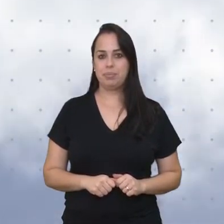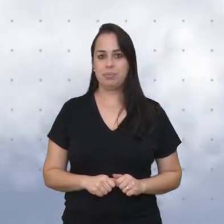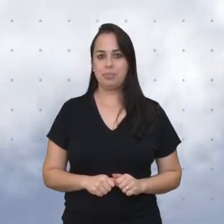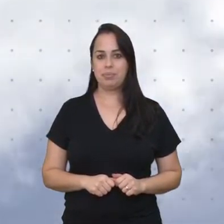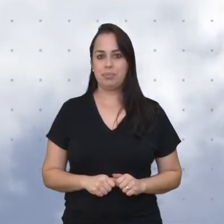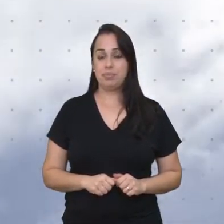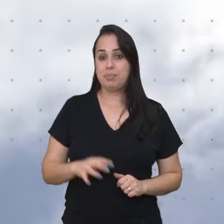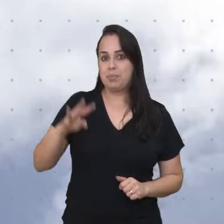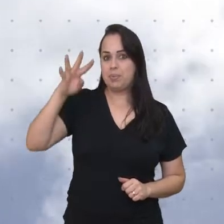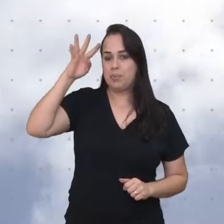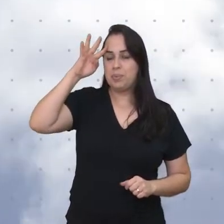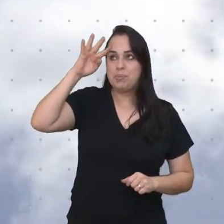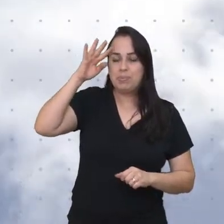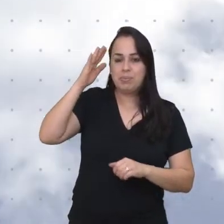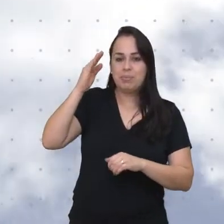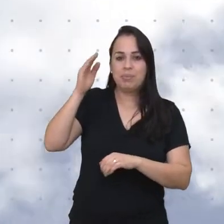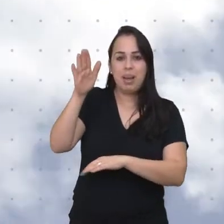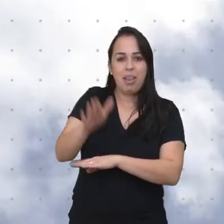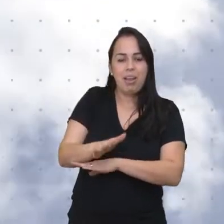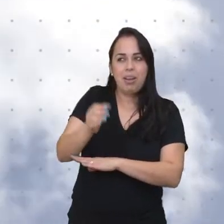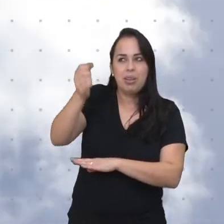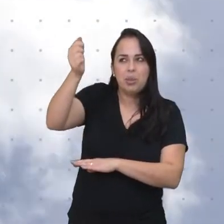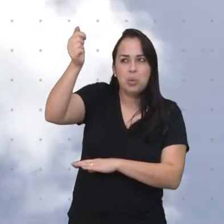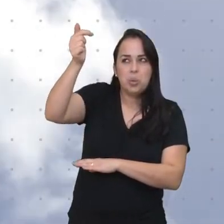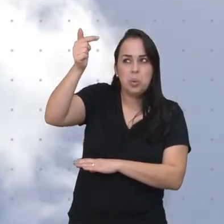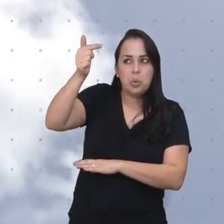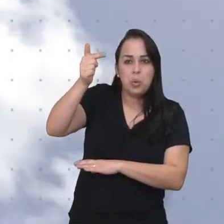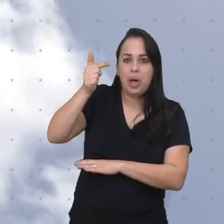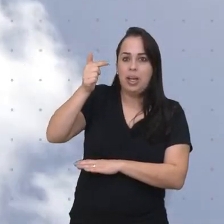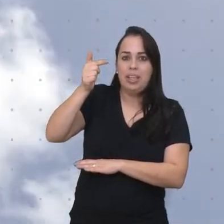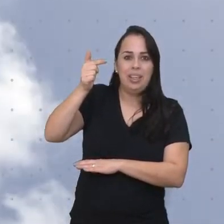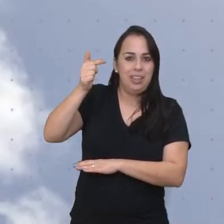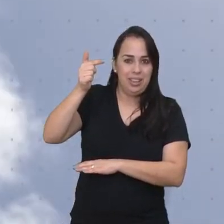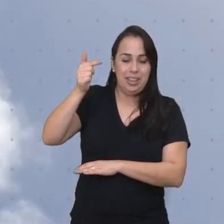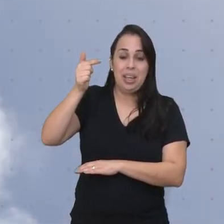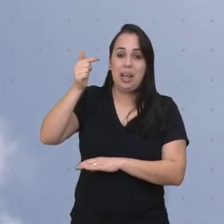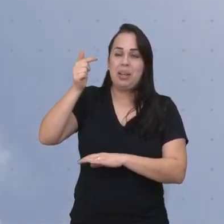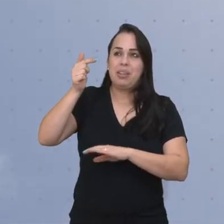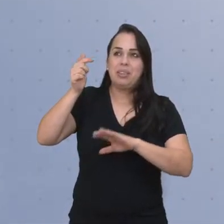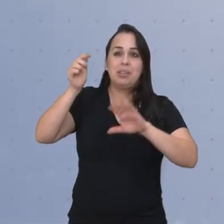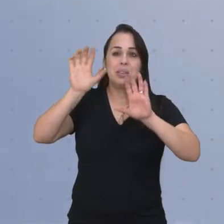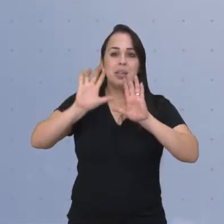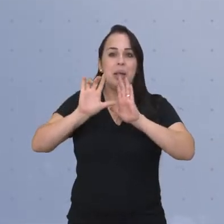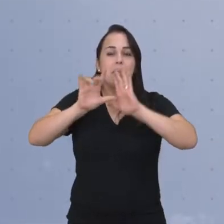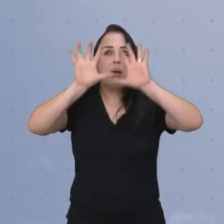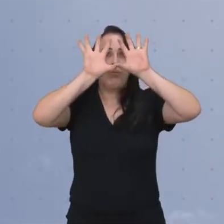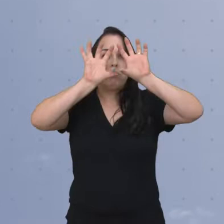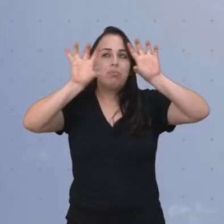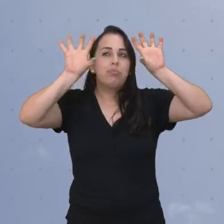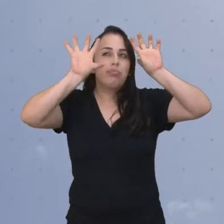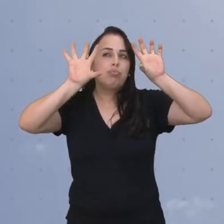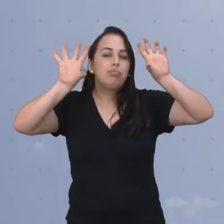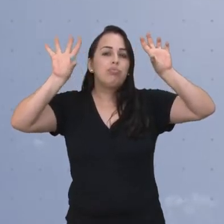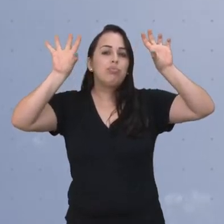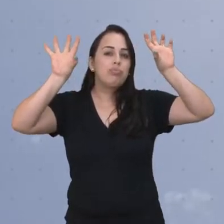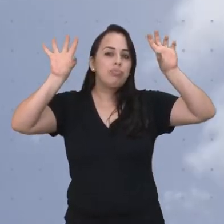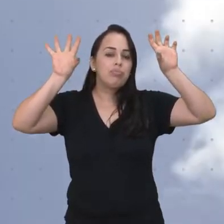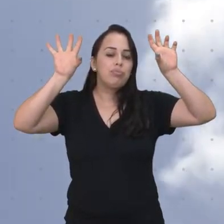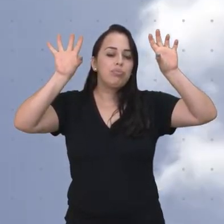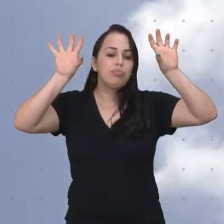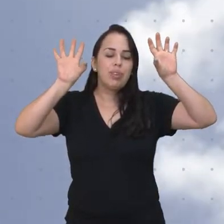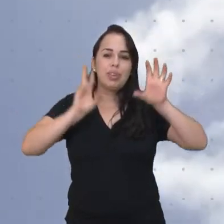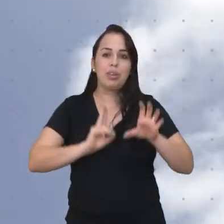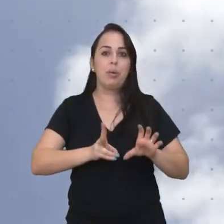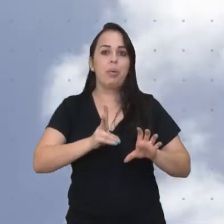O começo da tarde desta quarta-feira é ensolarado. Não deve chover, mas o céu é tomado por nuvens no fim da tarde